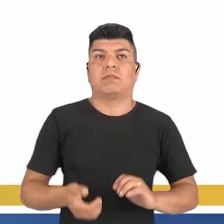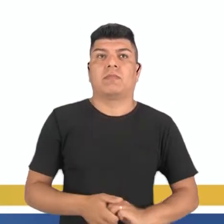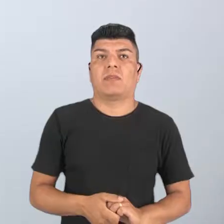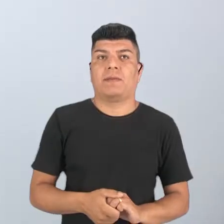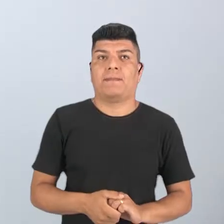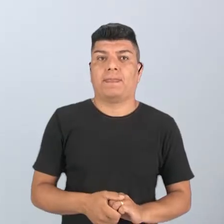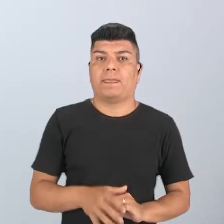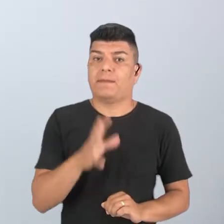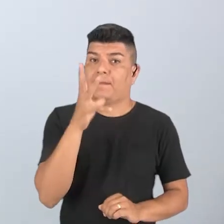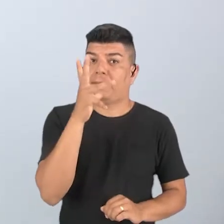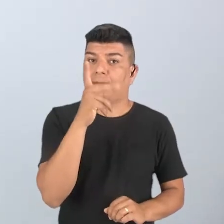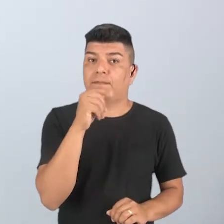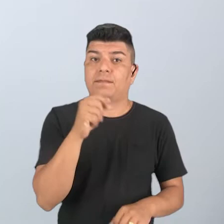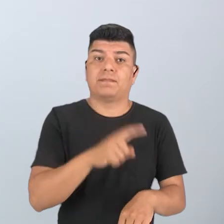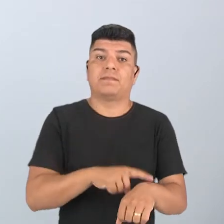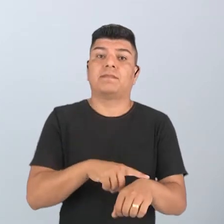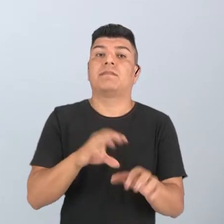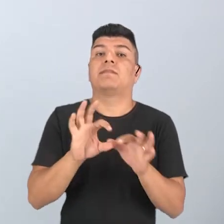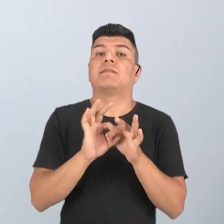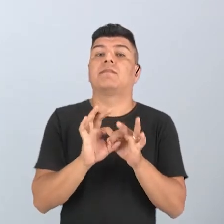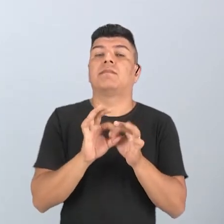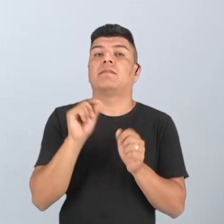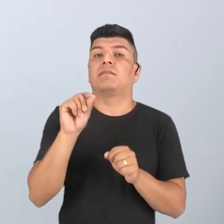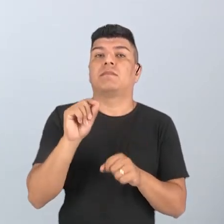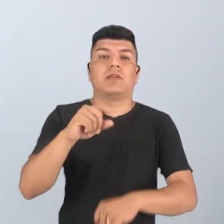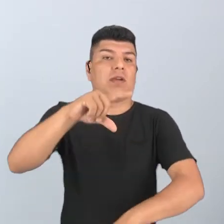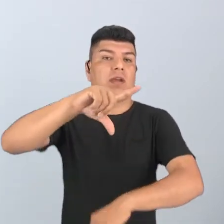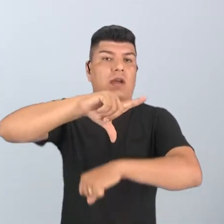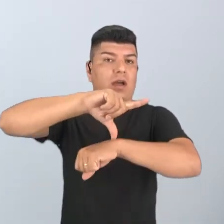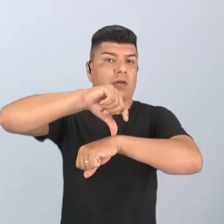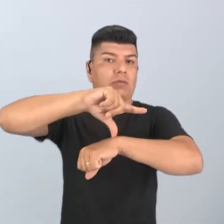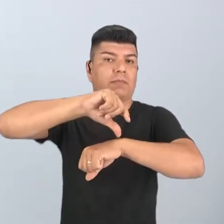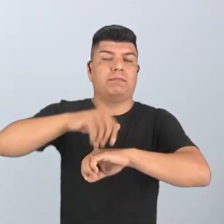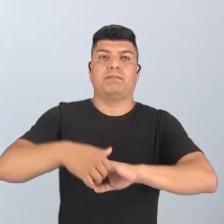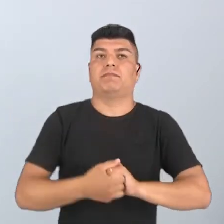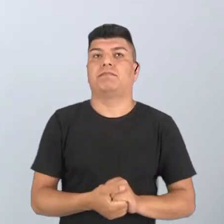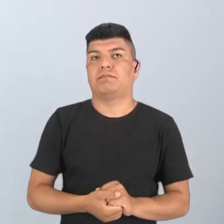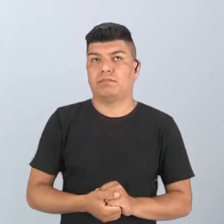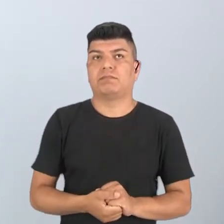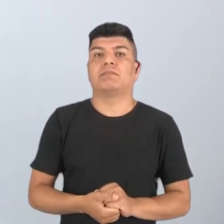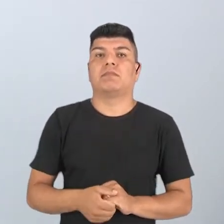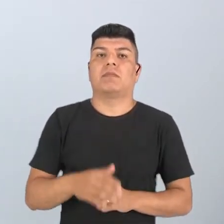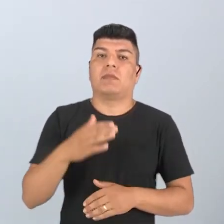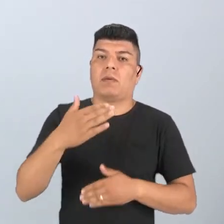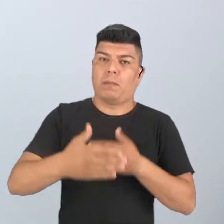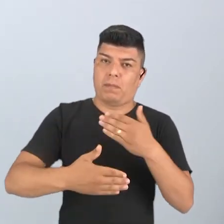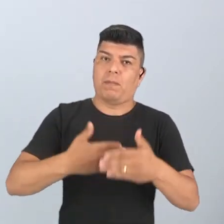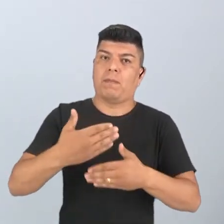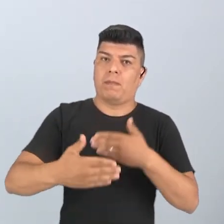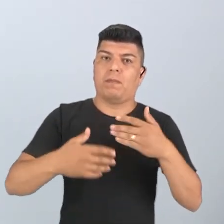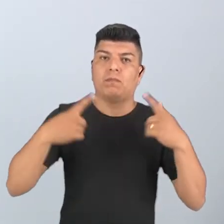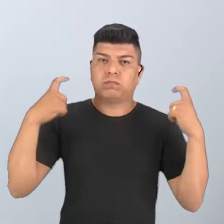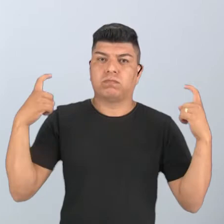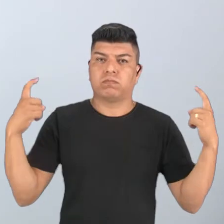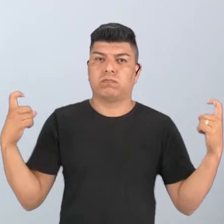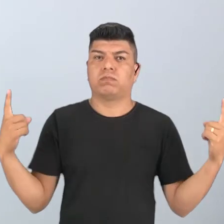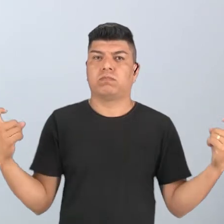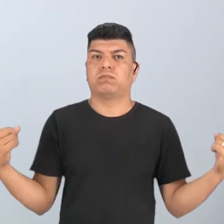a duração está muito ligada ao tempo, certo? Tempo que se prolonga o som, que pode